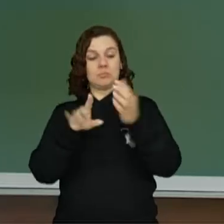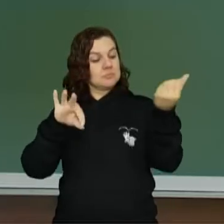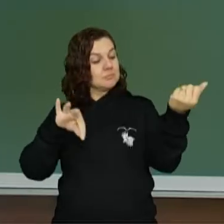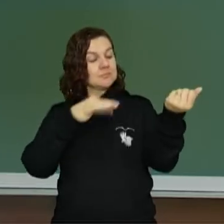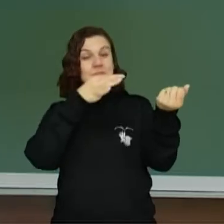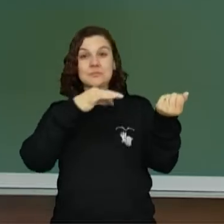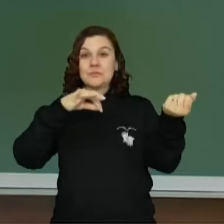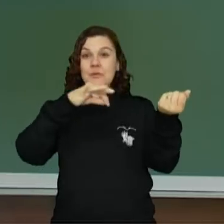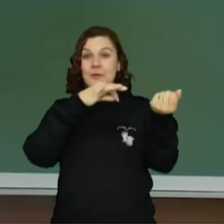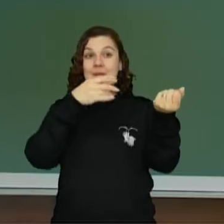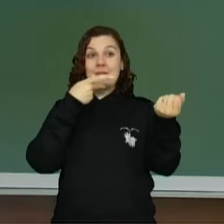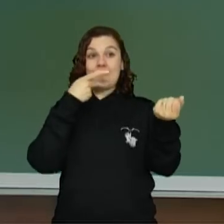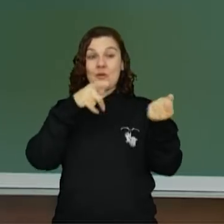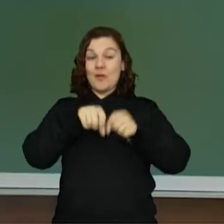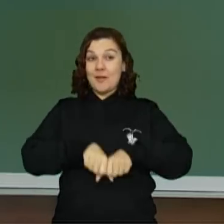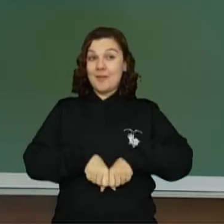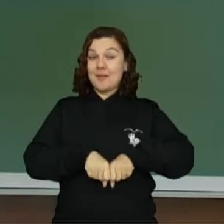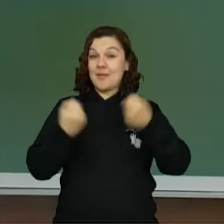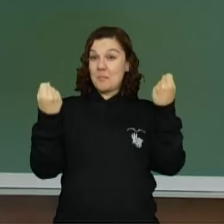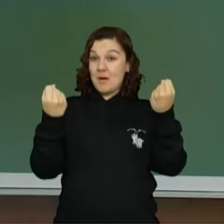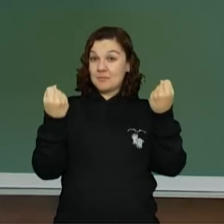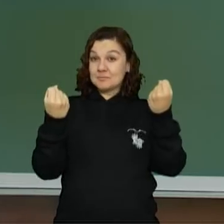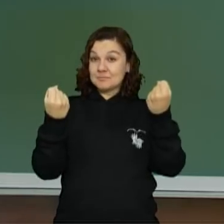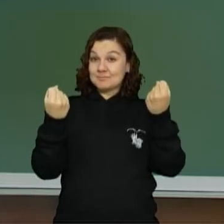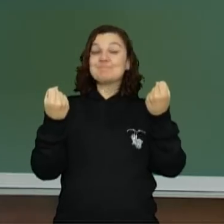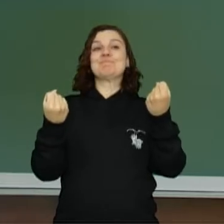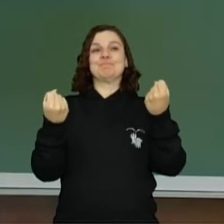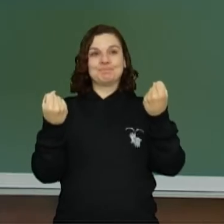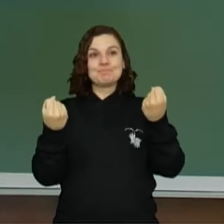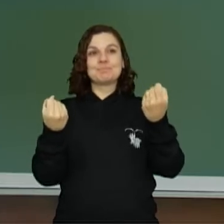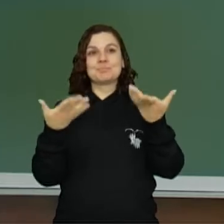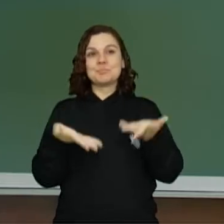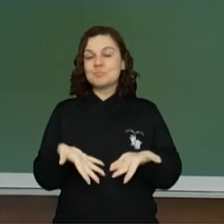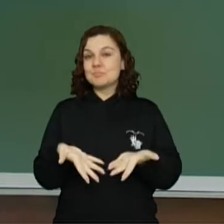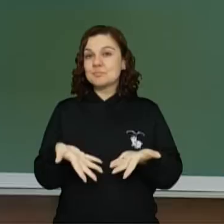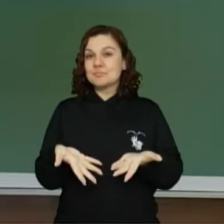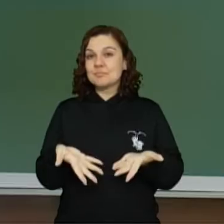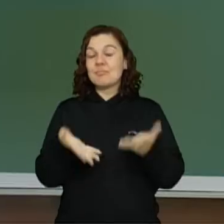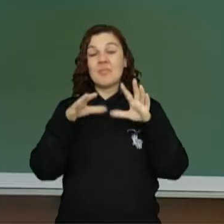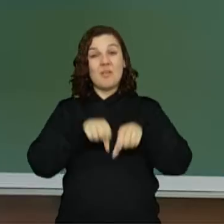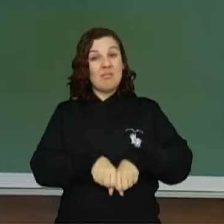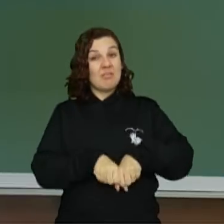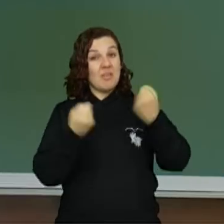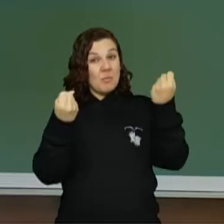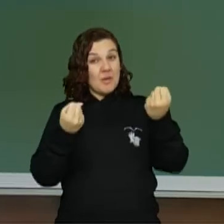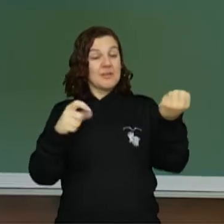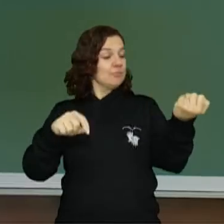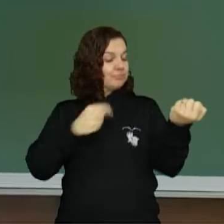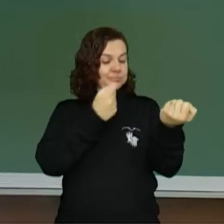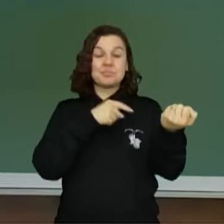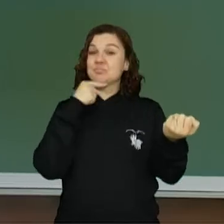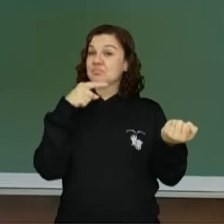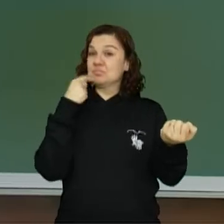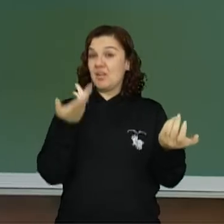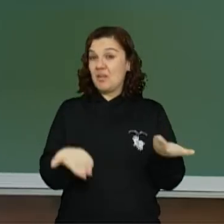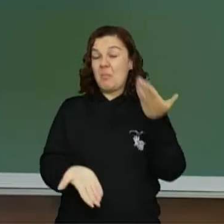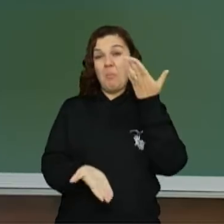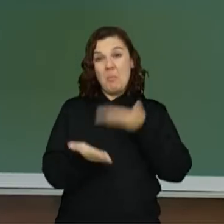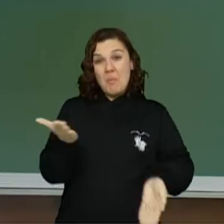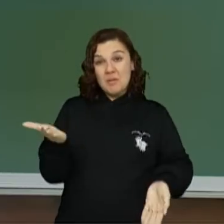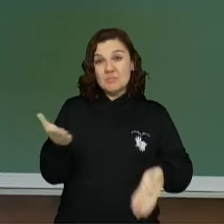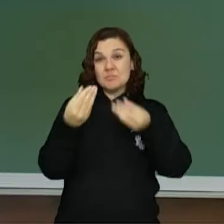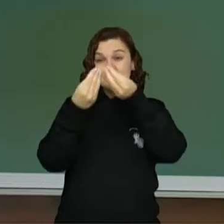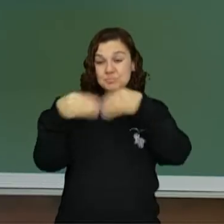violino, ela traz esse violino aqui, um violino quebrado. E ele está quebrado, ele não tem utilidade, ele